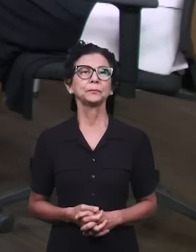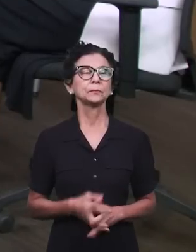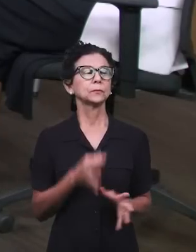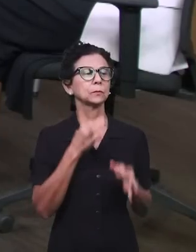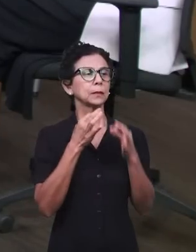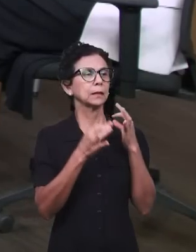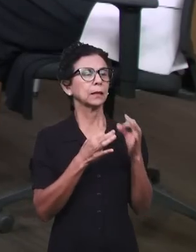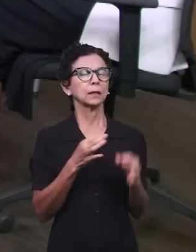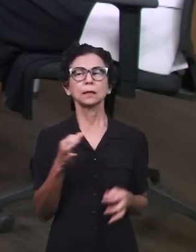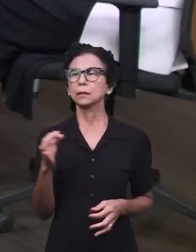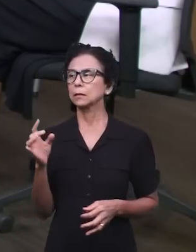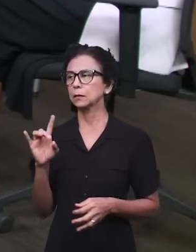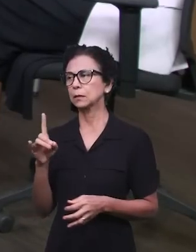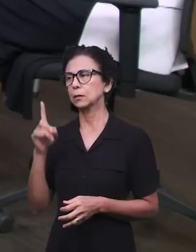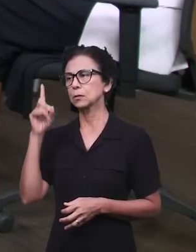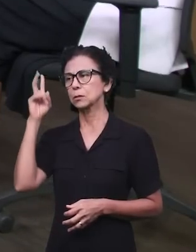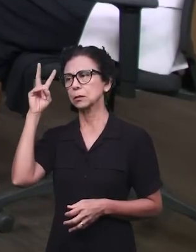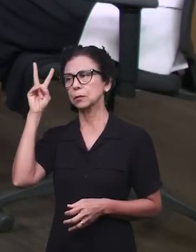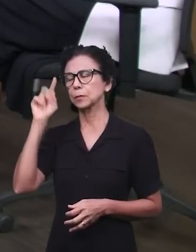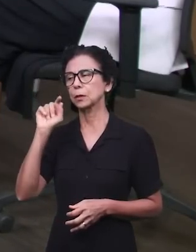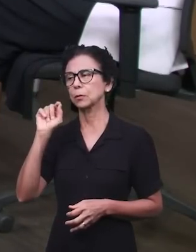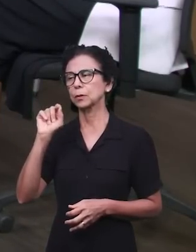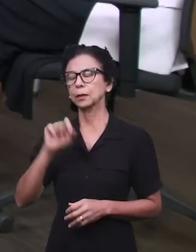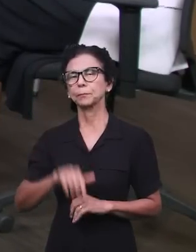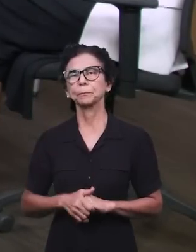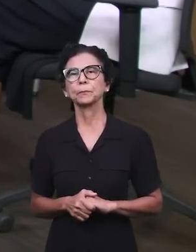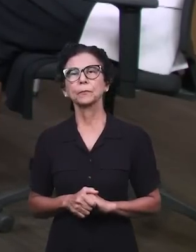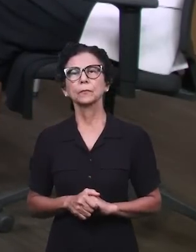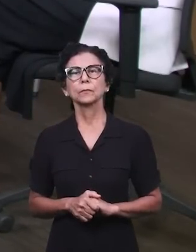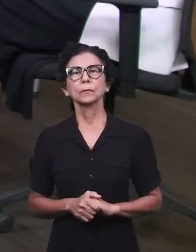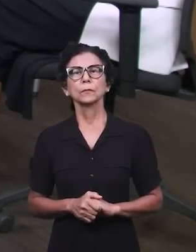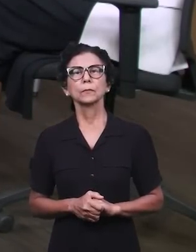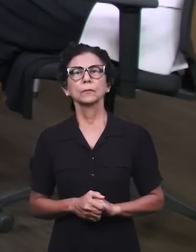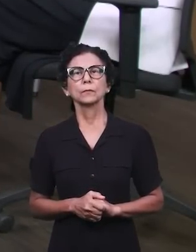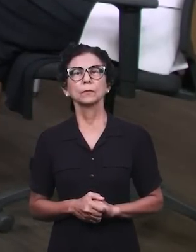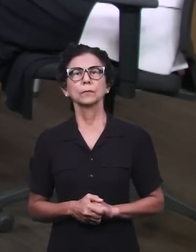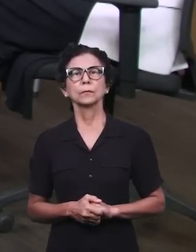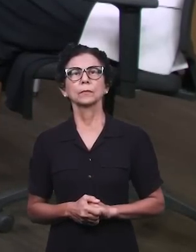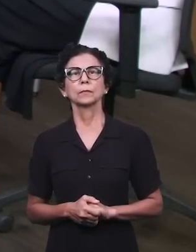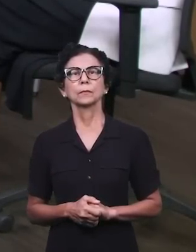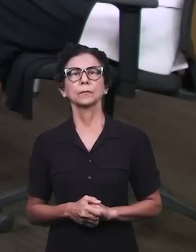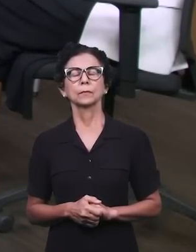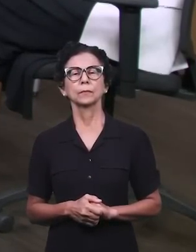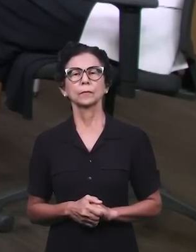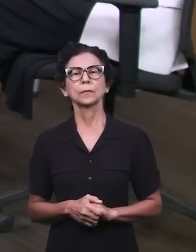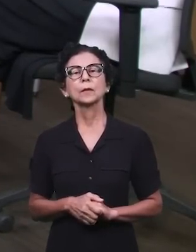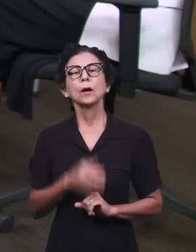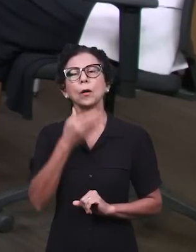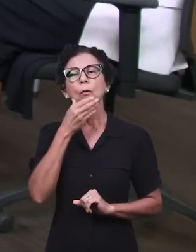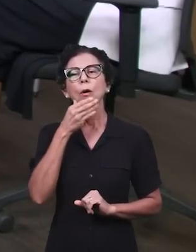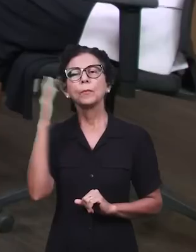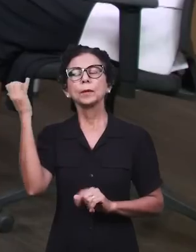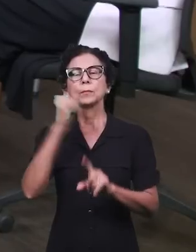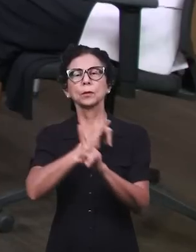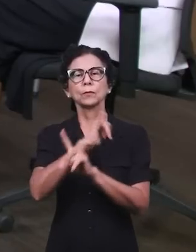ainda, Alexandre? Não, só lembrando aqui, que quando o profeta Oséias falava a